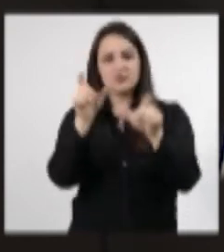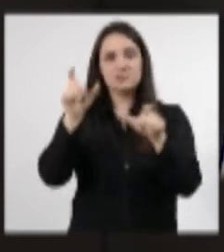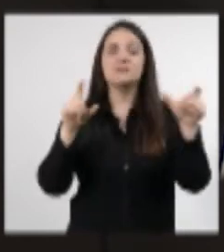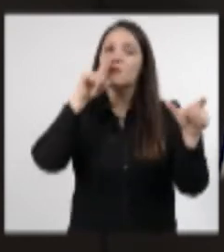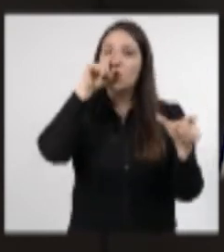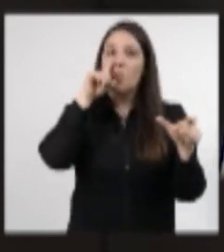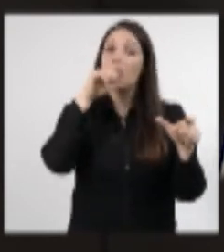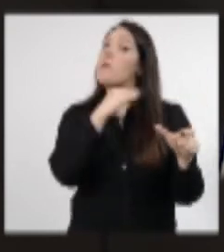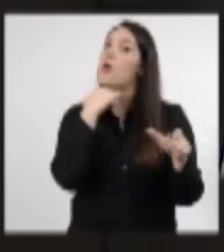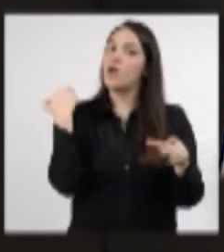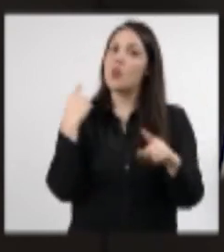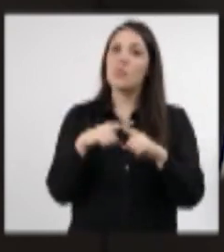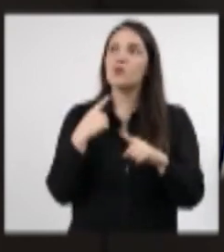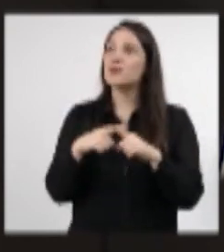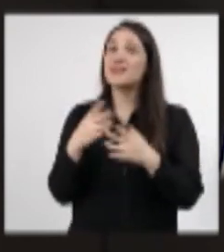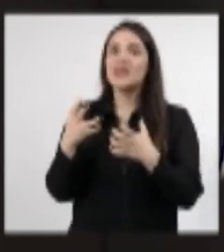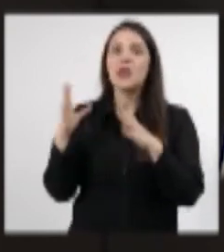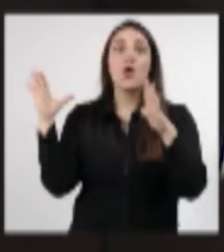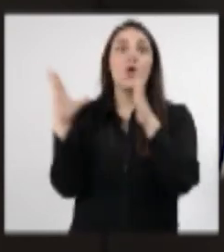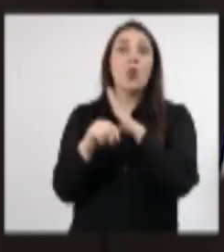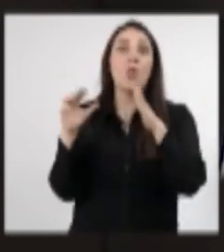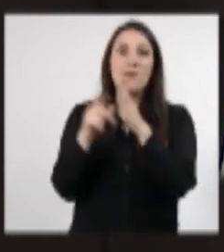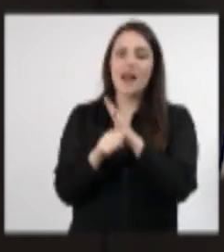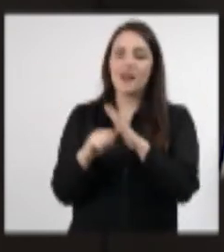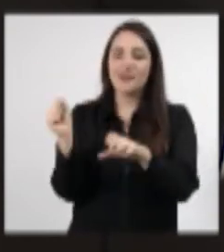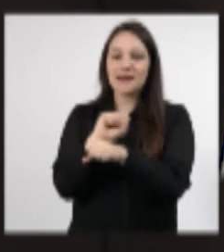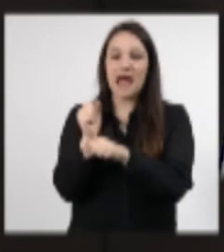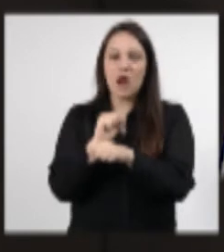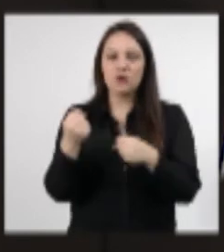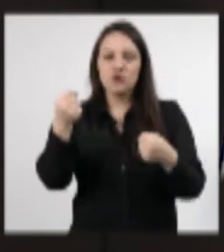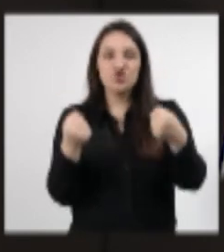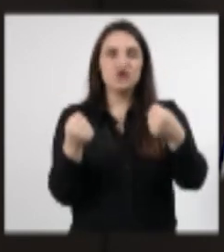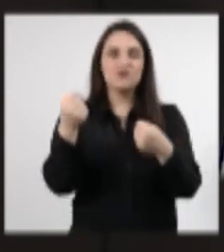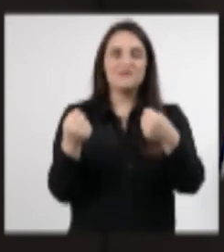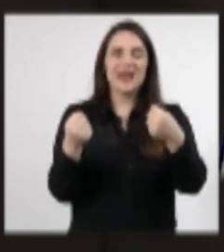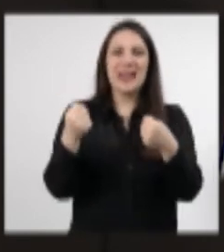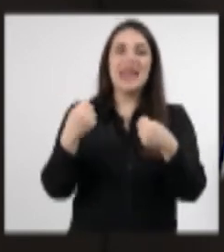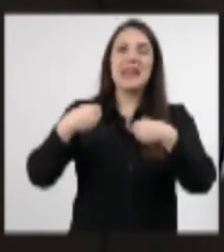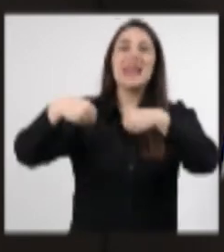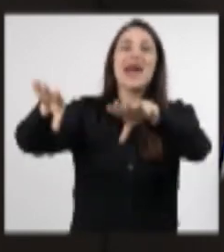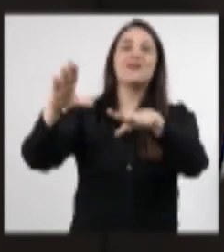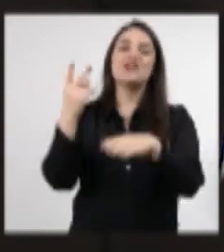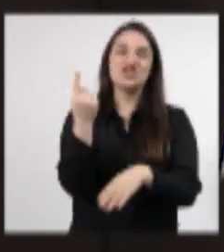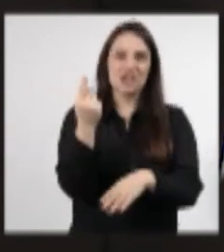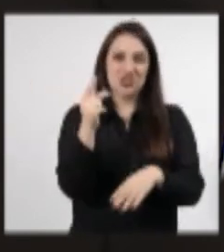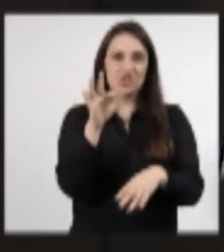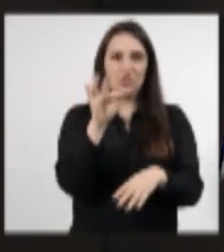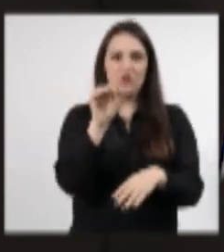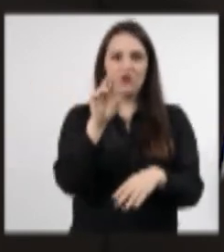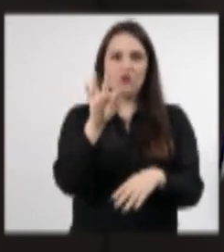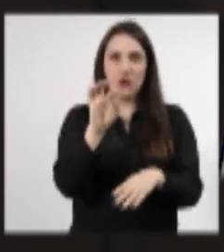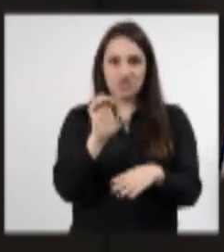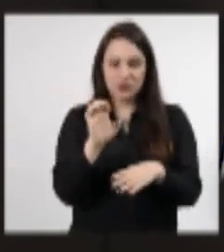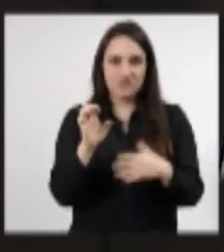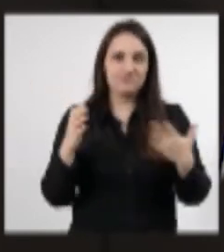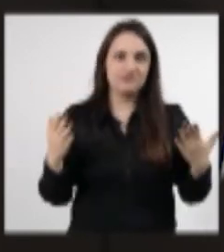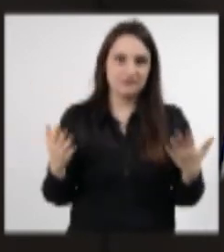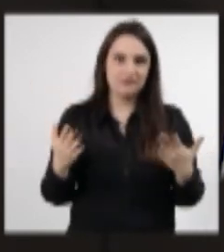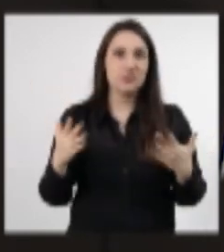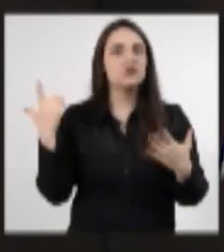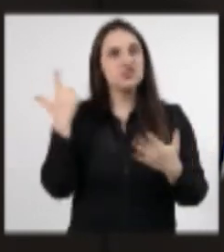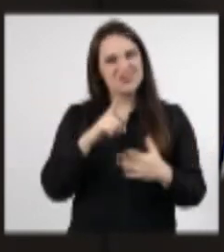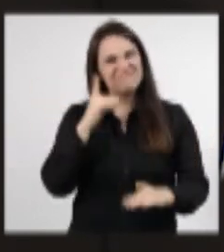indivíduos de alta periculosidade, fortemente armados, procurados pelas polícias de vários